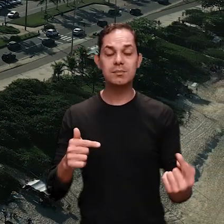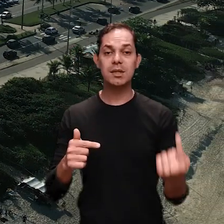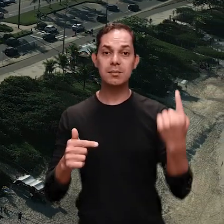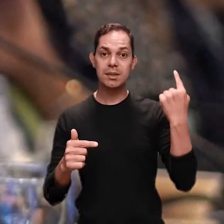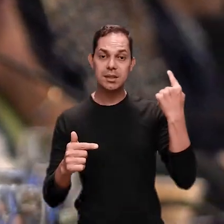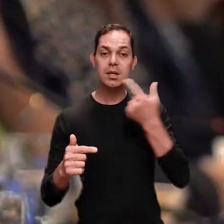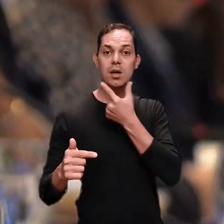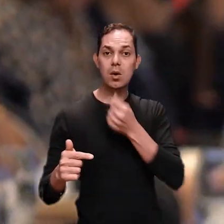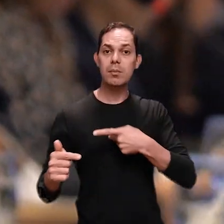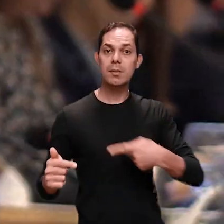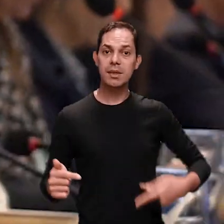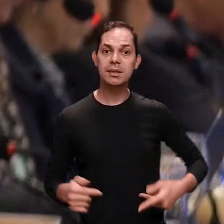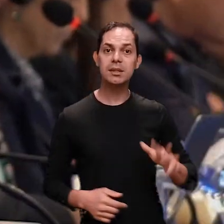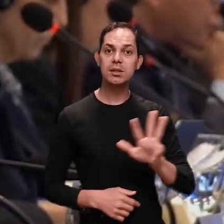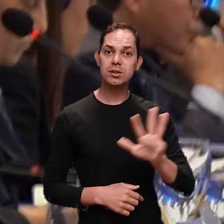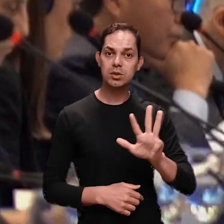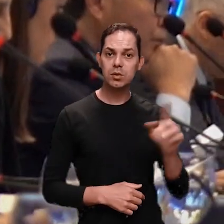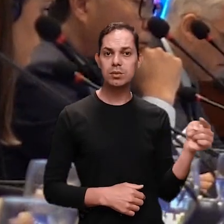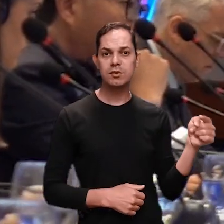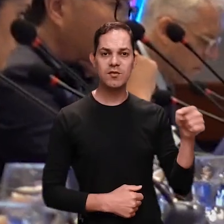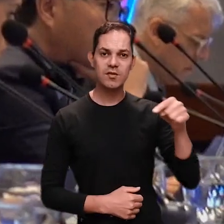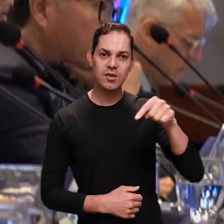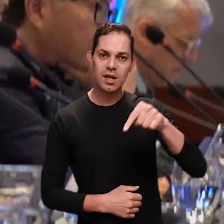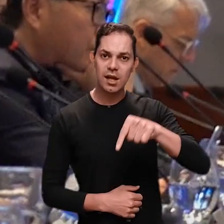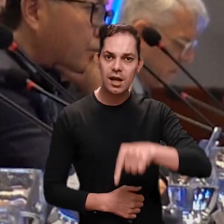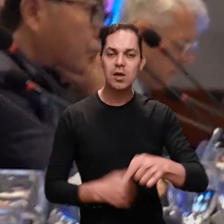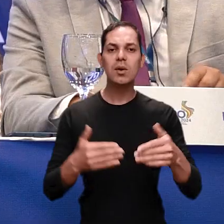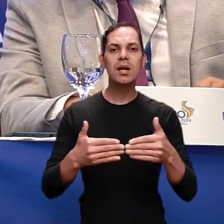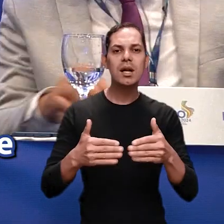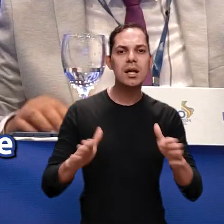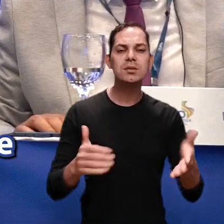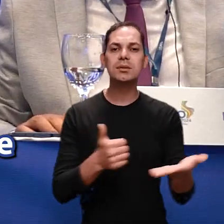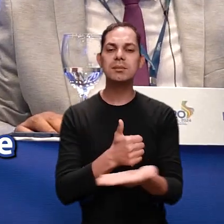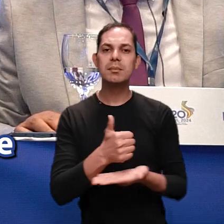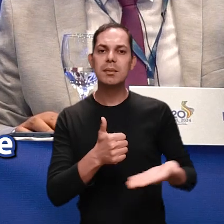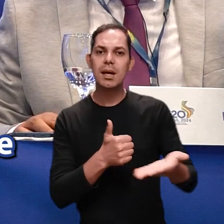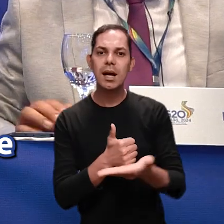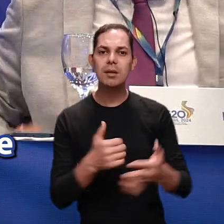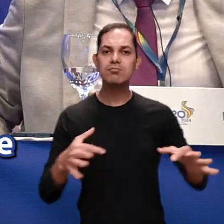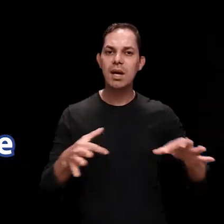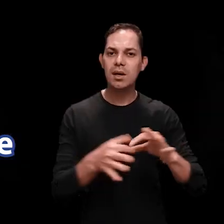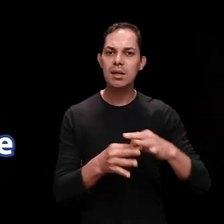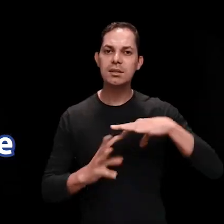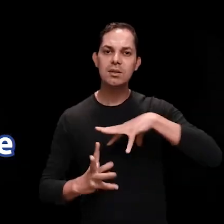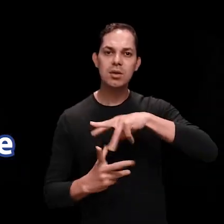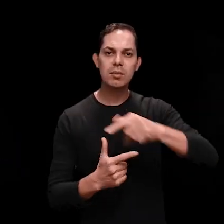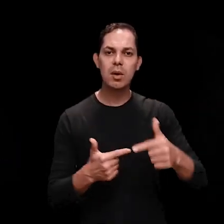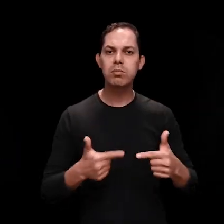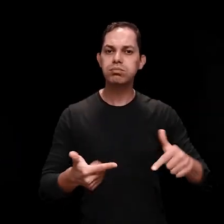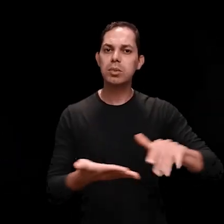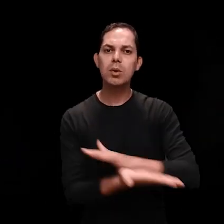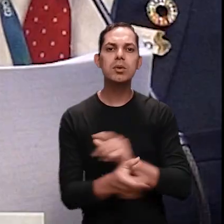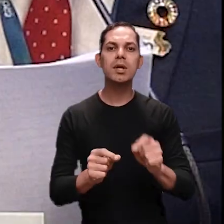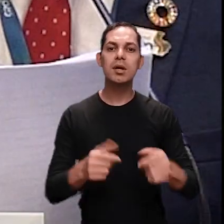que o presidente Luiz Inácio Lula da Silva, na semana passada, lançou as bases para uma aliança global